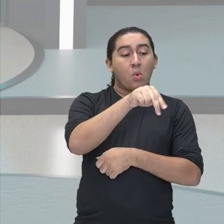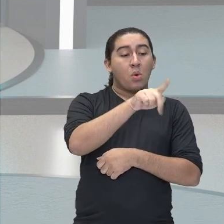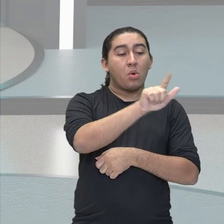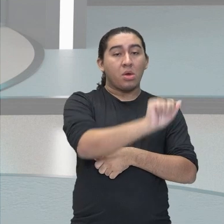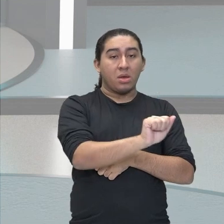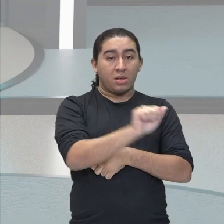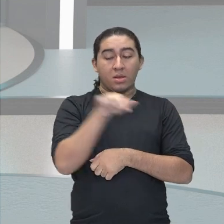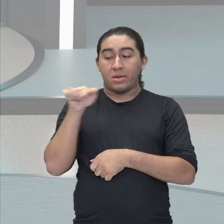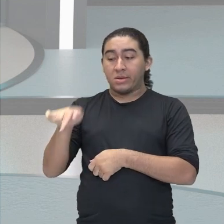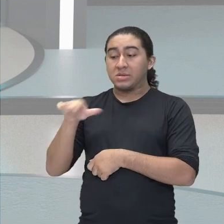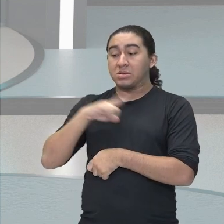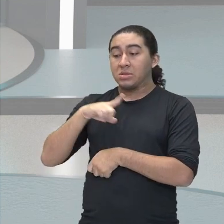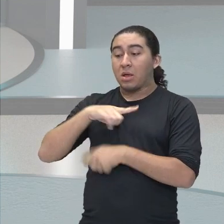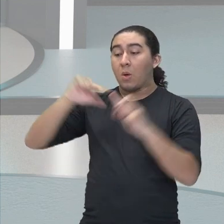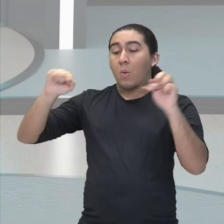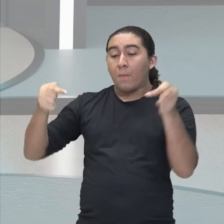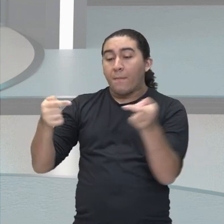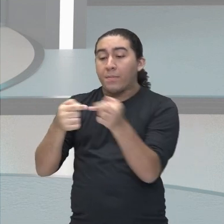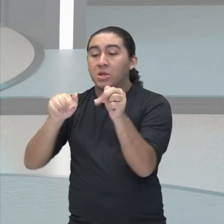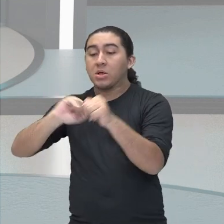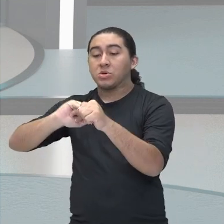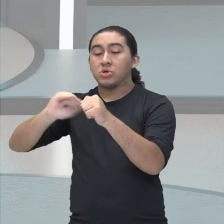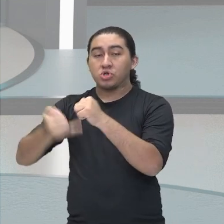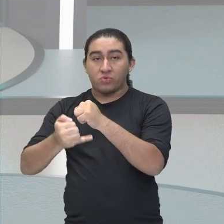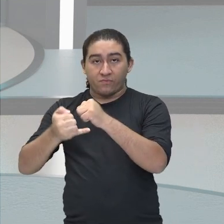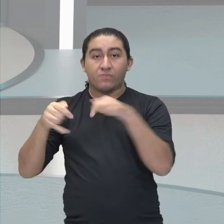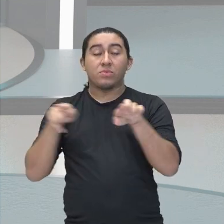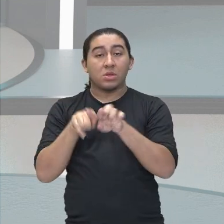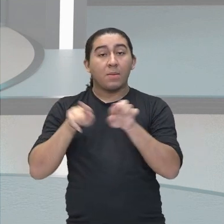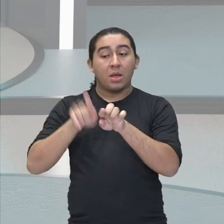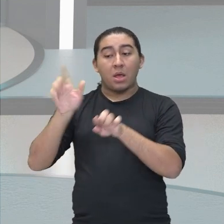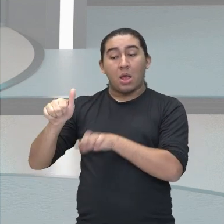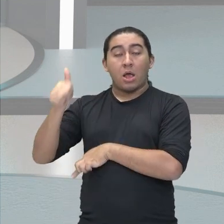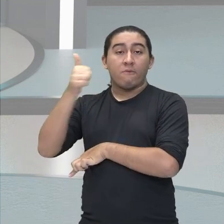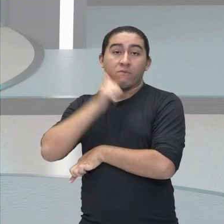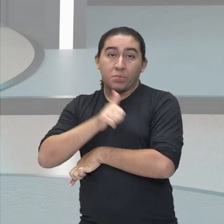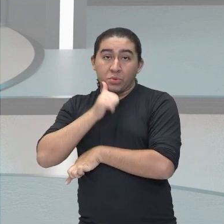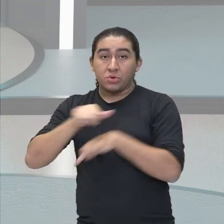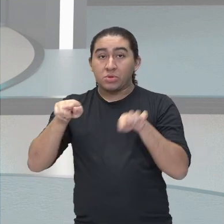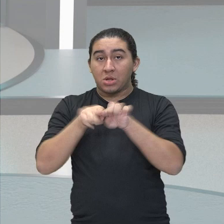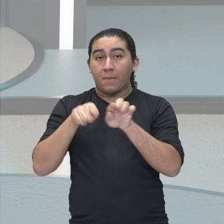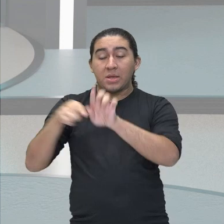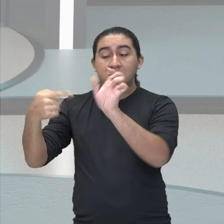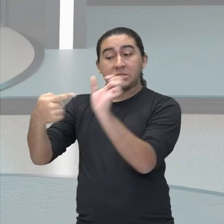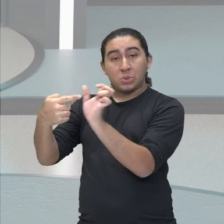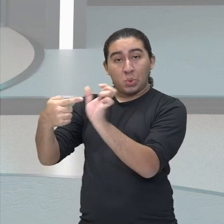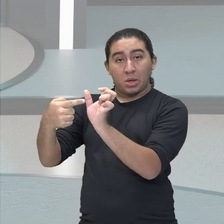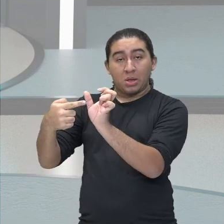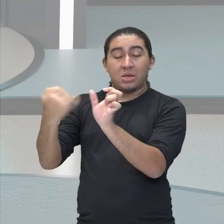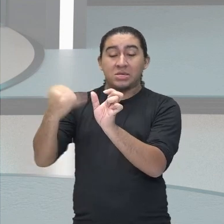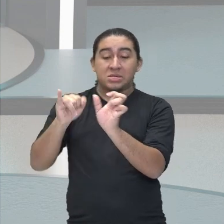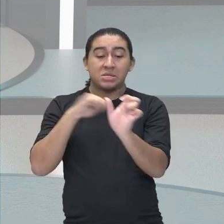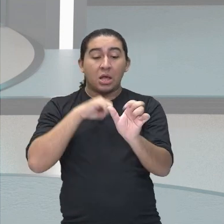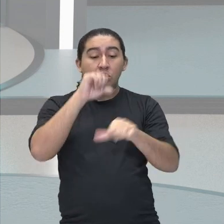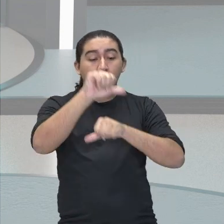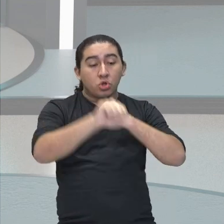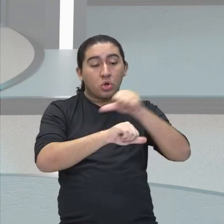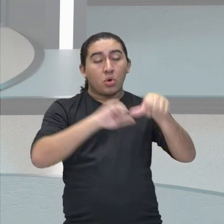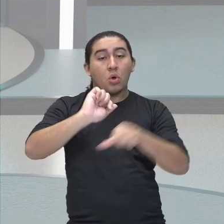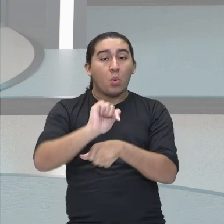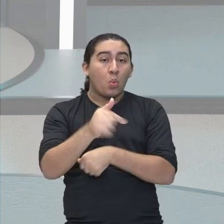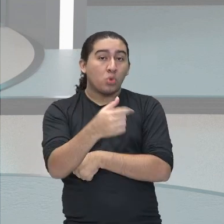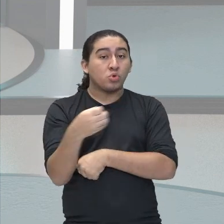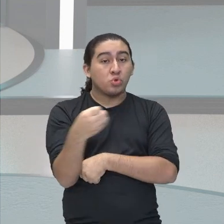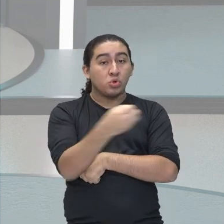o adjetivo longa, tanto é feminino quanto singular, né? Quando passa para